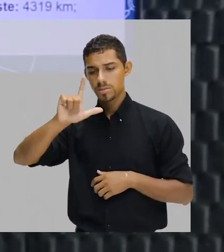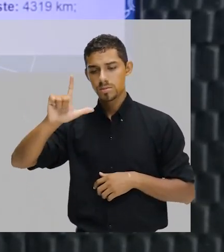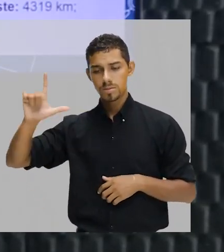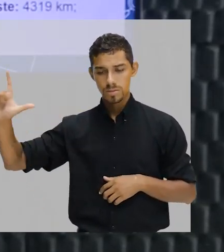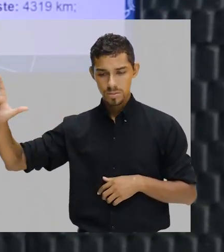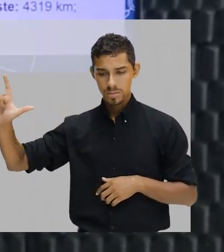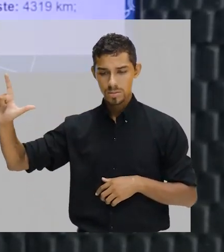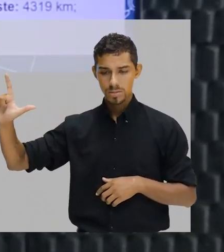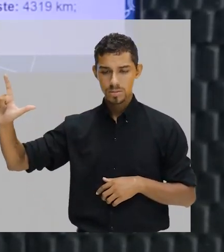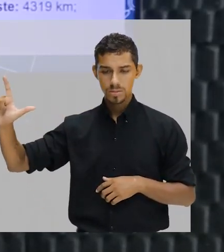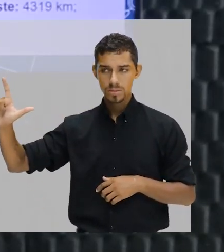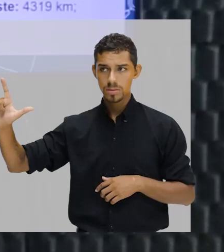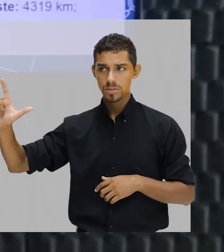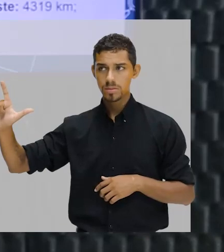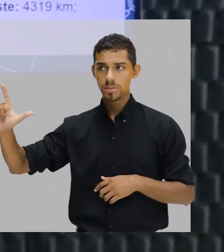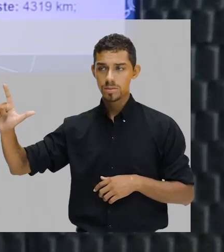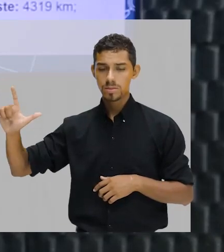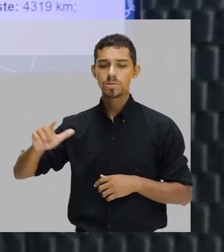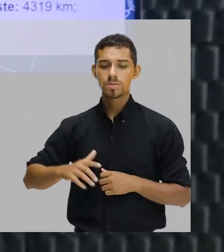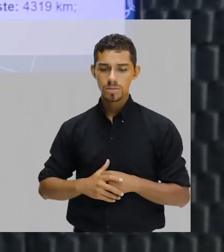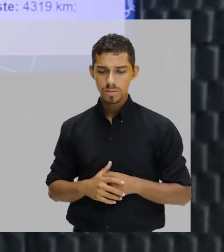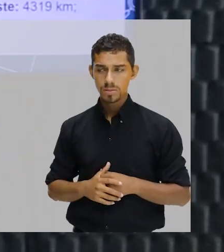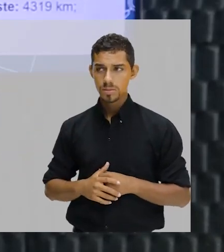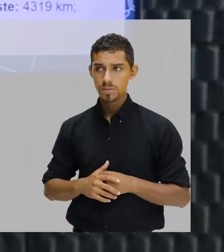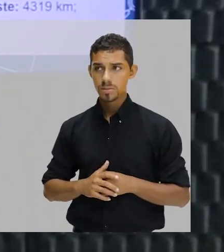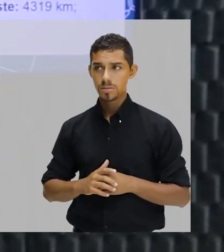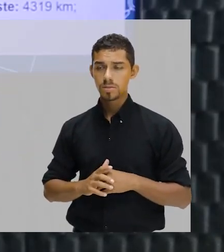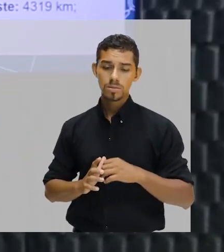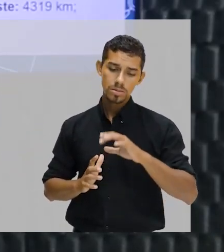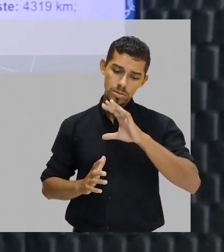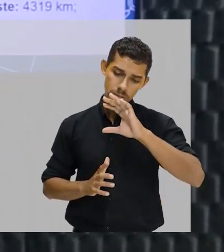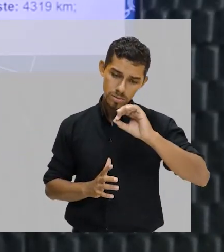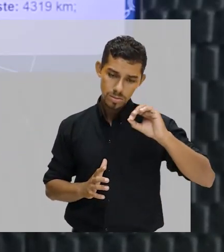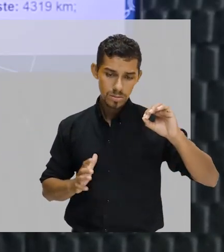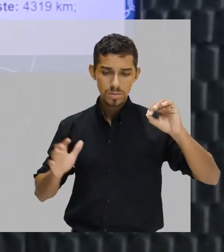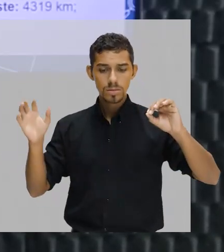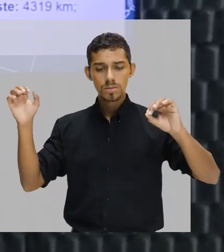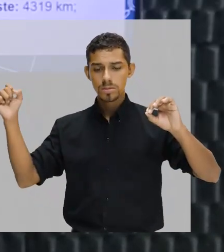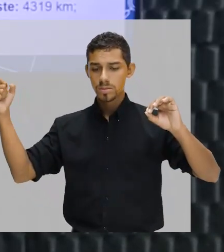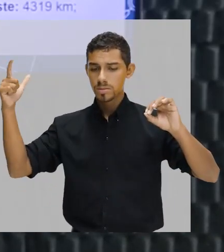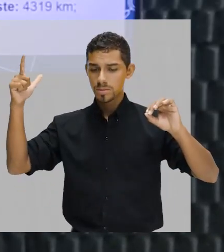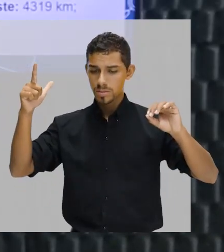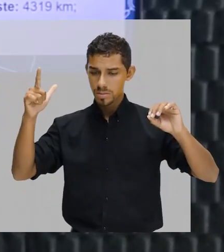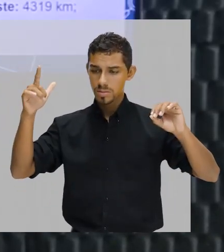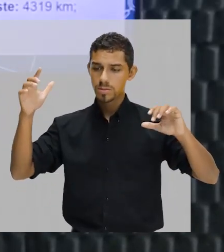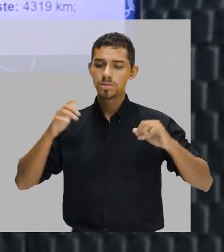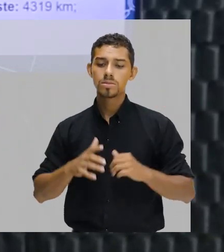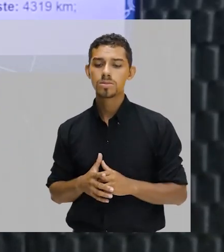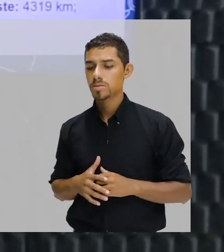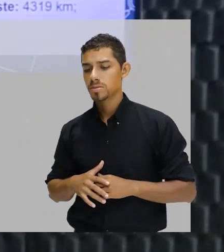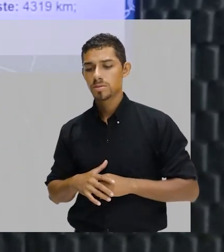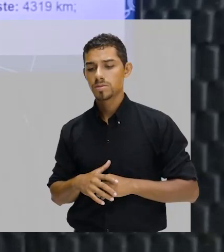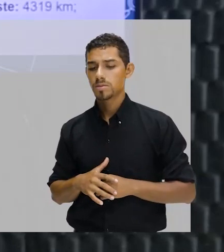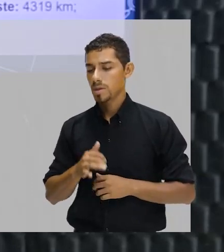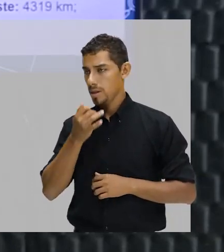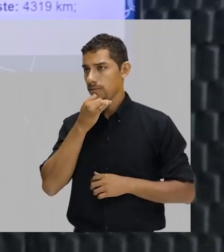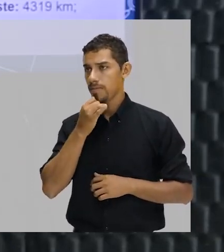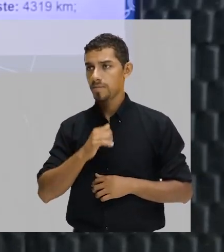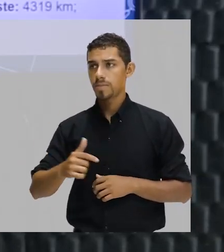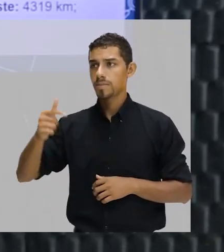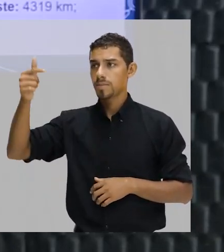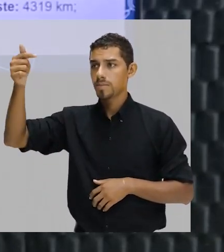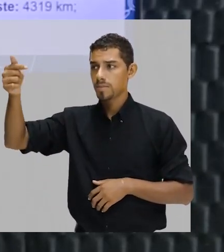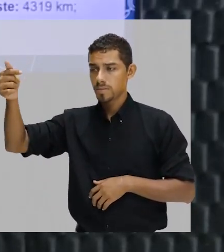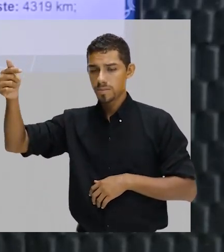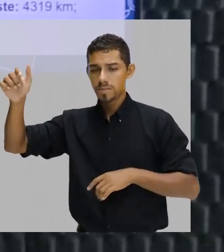leste, depois a Terra, né, com o nosso movimento de rotação, as outras regiões vão ser iluminadas. Imagina se tudo tivesse a mesma hora. Então, por exemplo, 7 horas